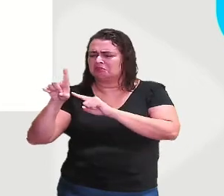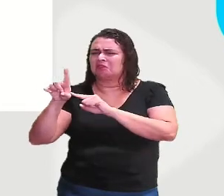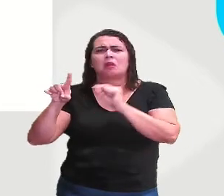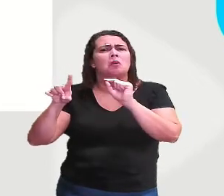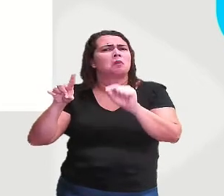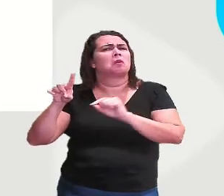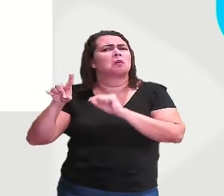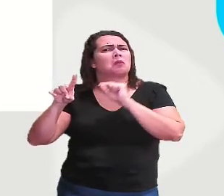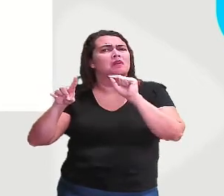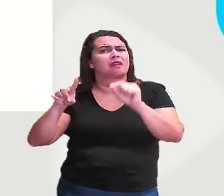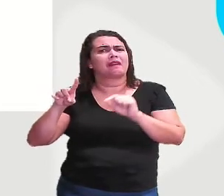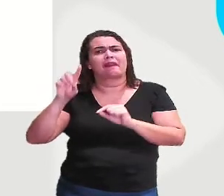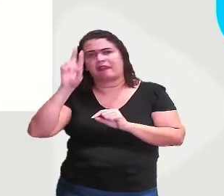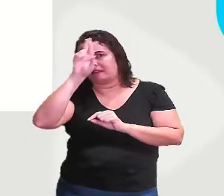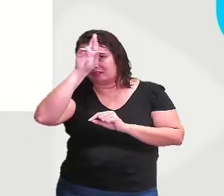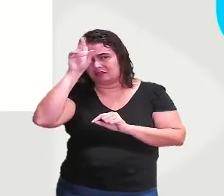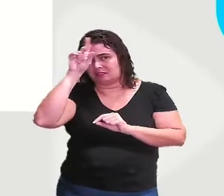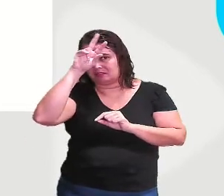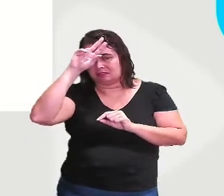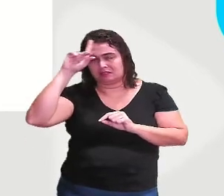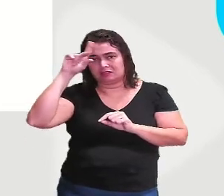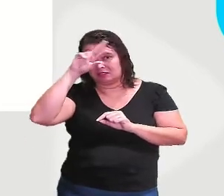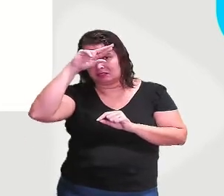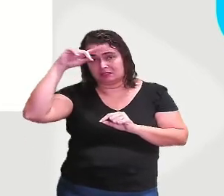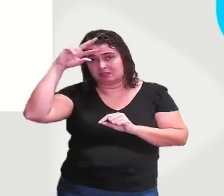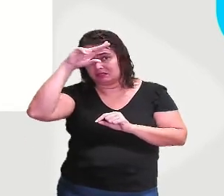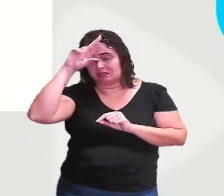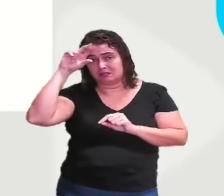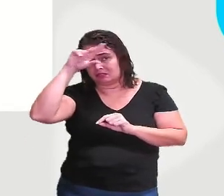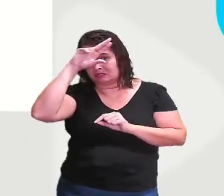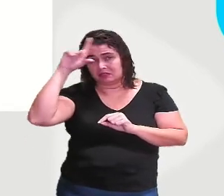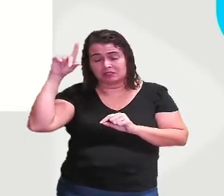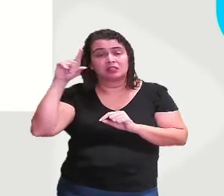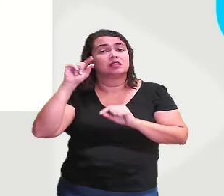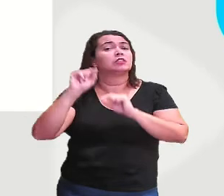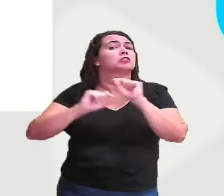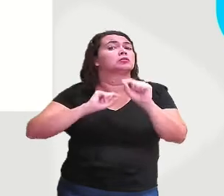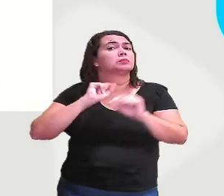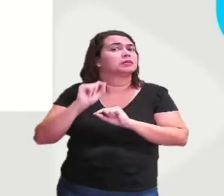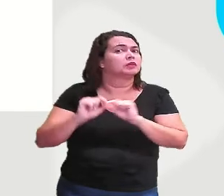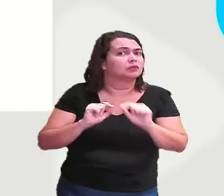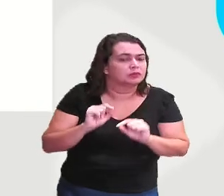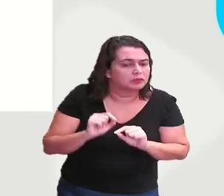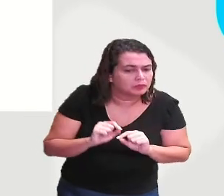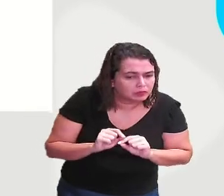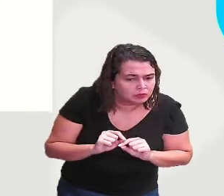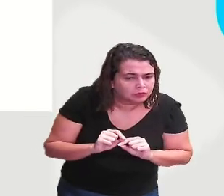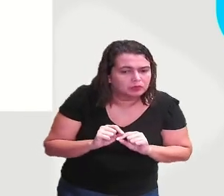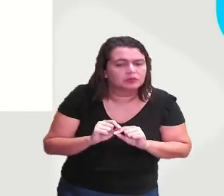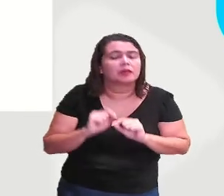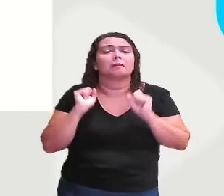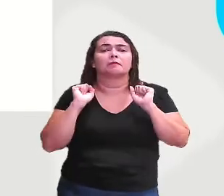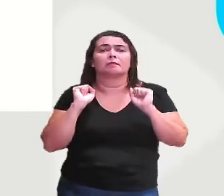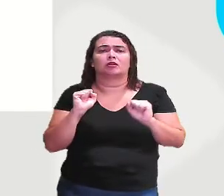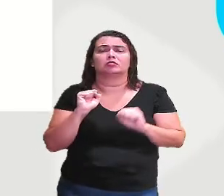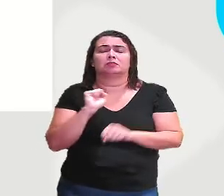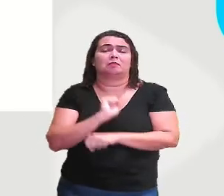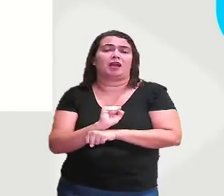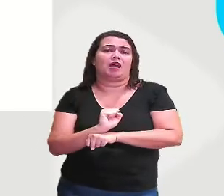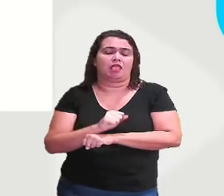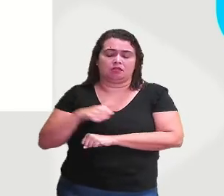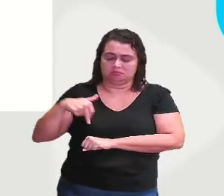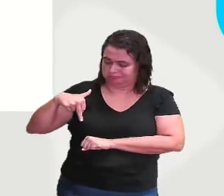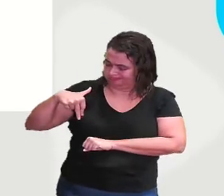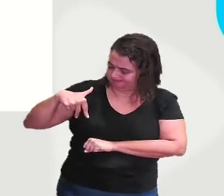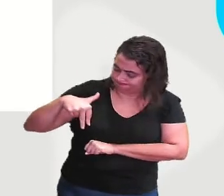pode chamar, dificuldade respiratória, porque pode atingir o diafragma, os músculos intercostais, dificuldade para